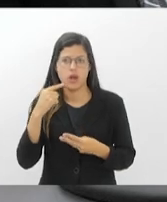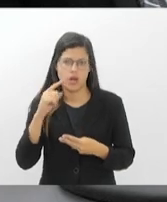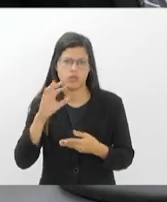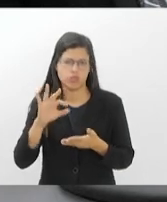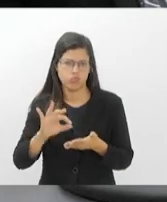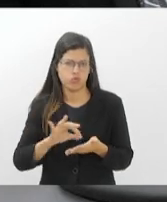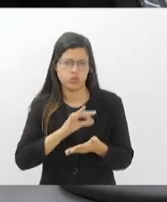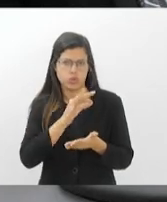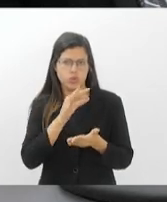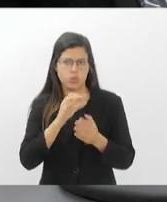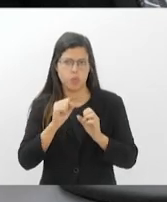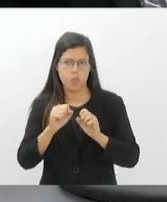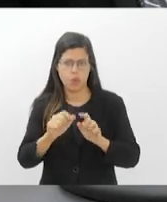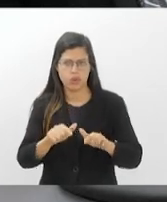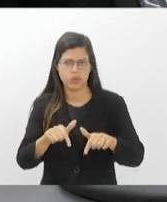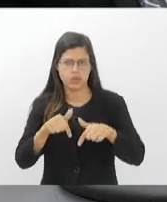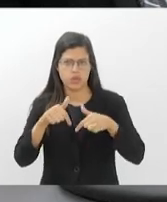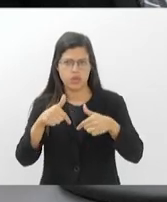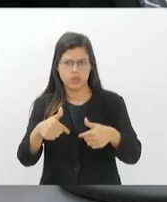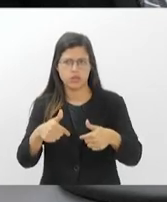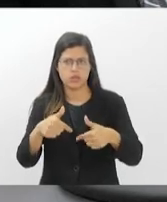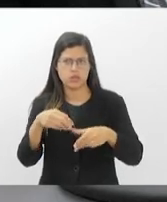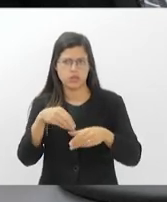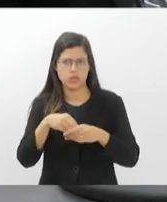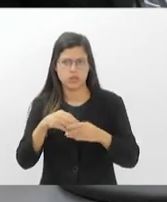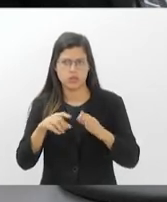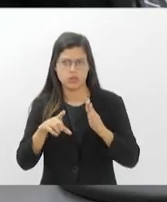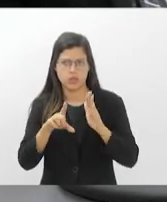atuar dentro dos moldes que a lei está entabulando,